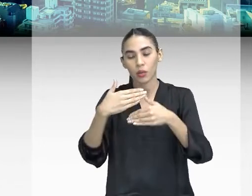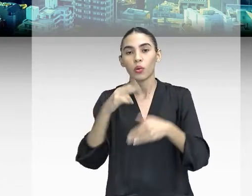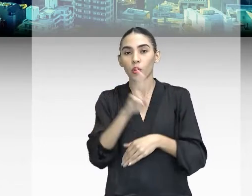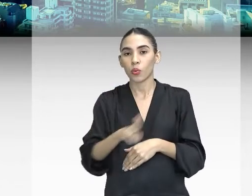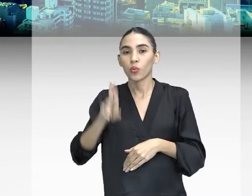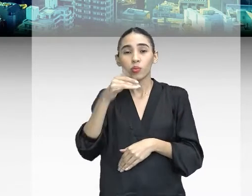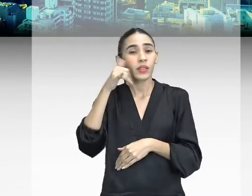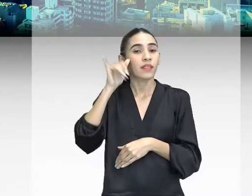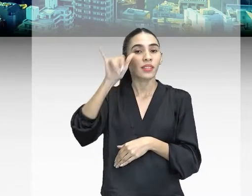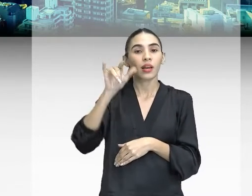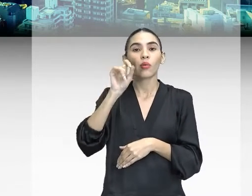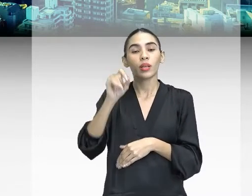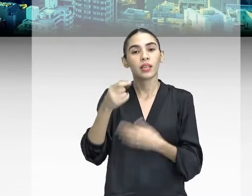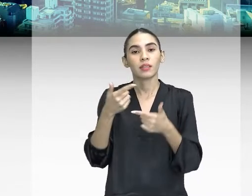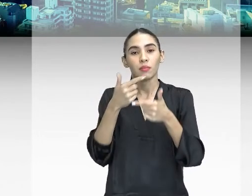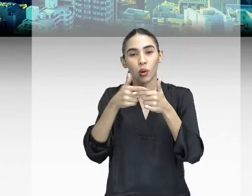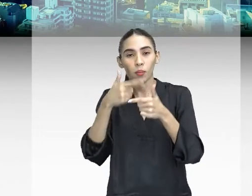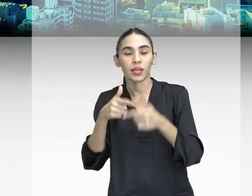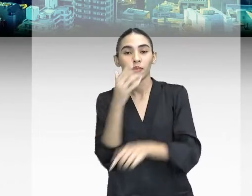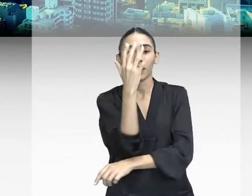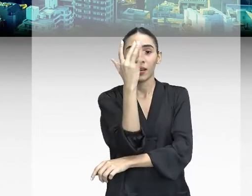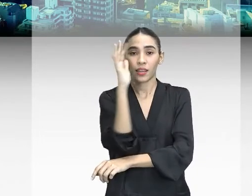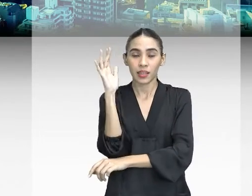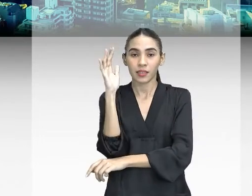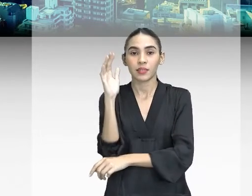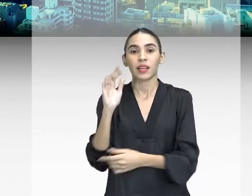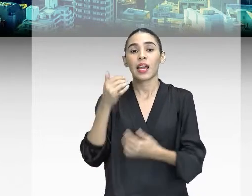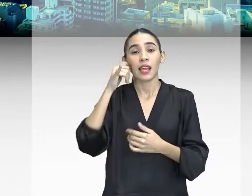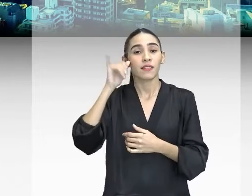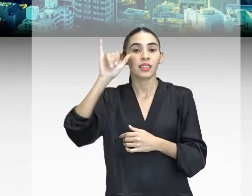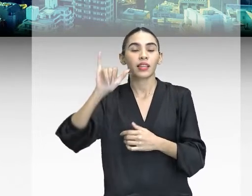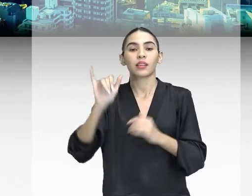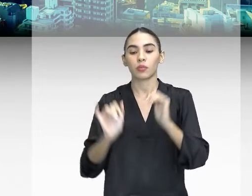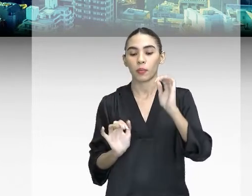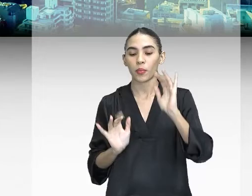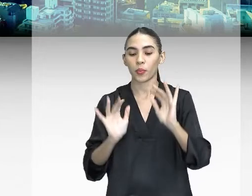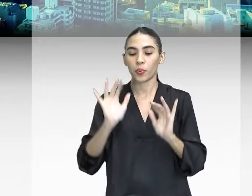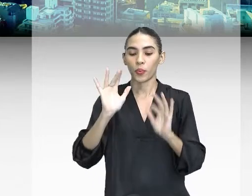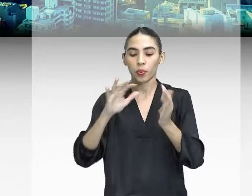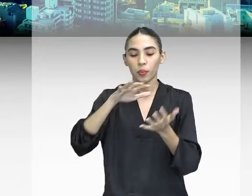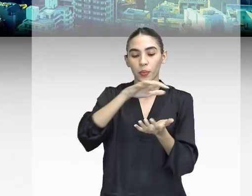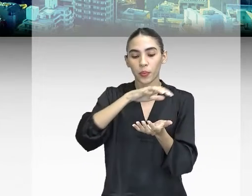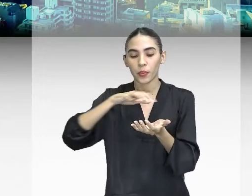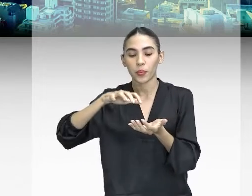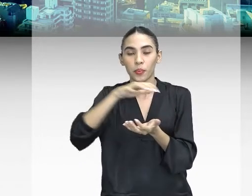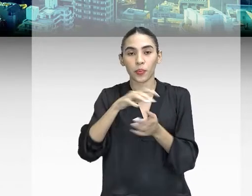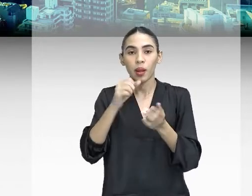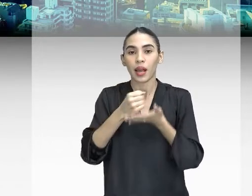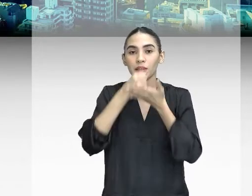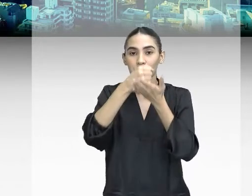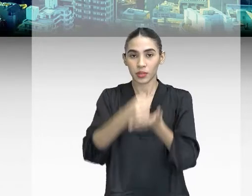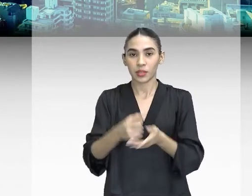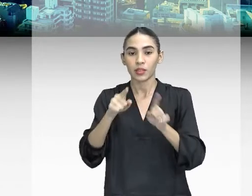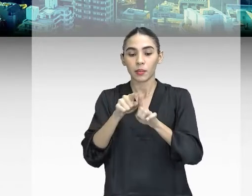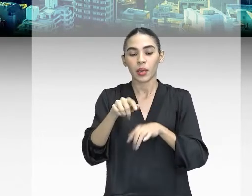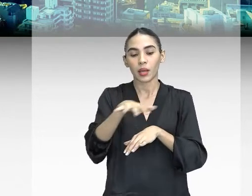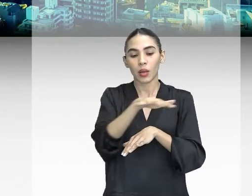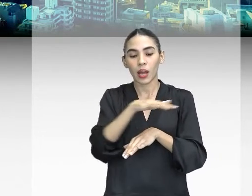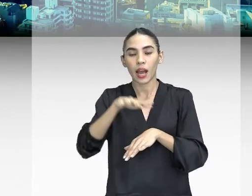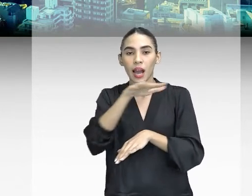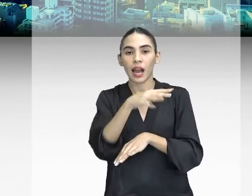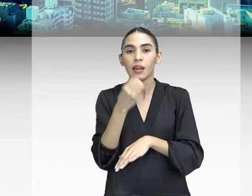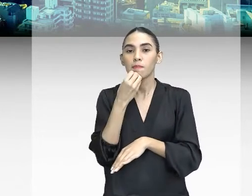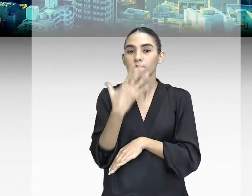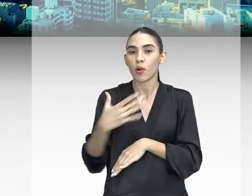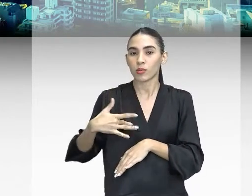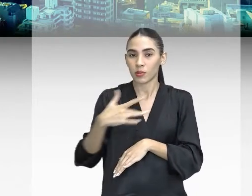vez menos o meio ambiente, né, emitindo menos poluentes ali no ar atmosférico, contribuindo ali para um ambiente mais saudável, como